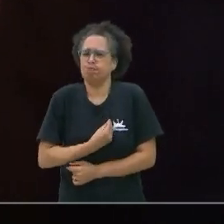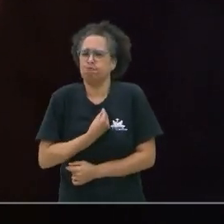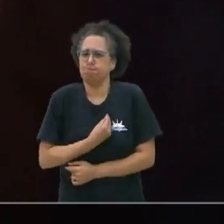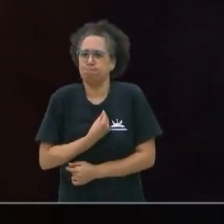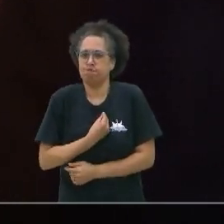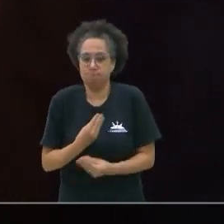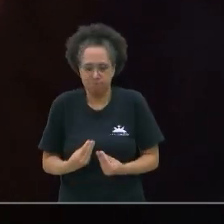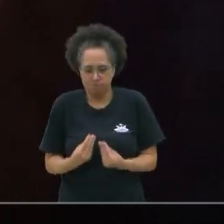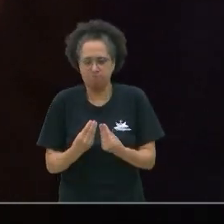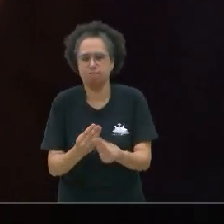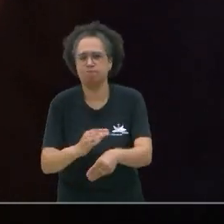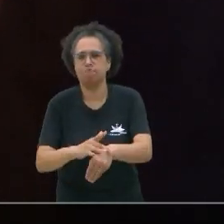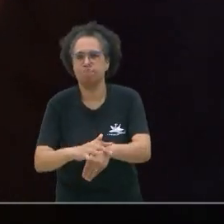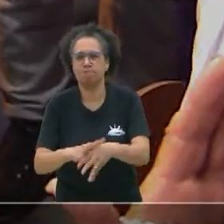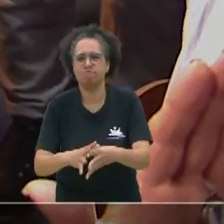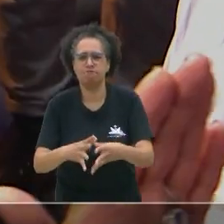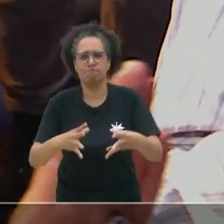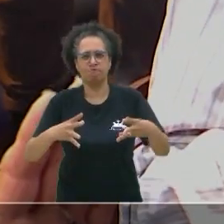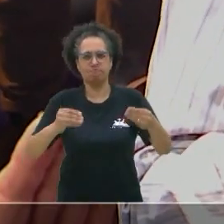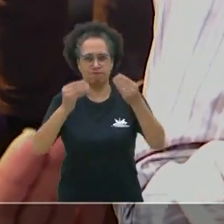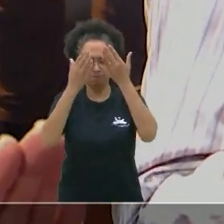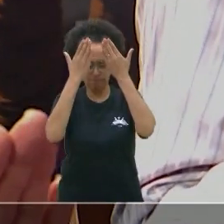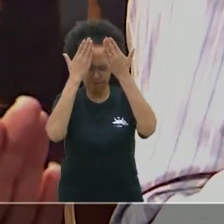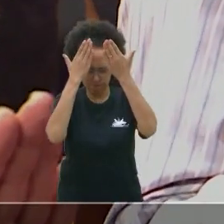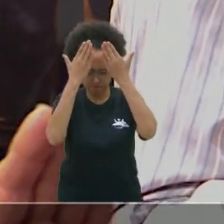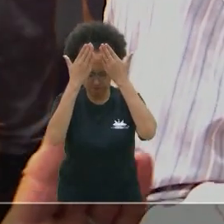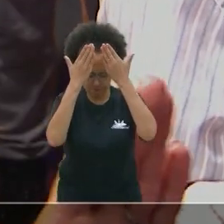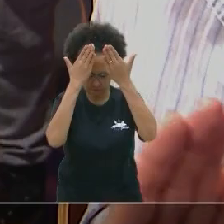cura física, psíquica, espiritual.